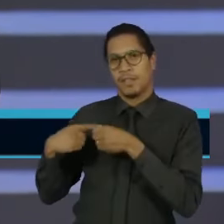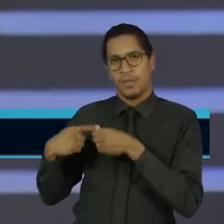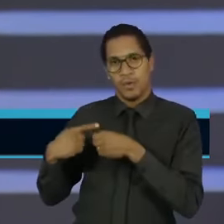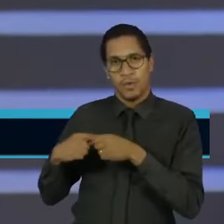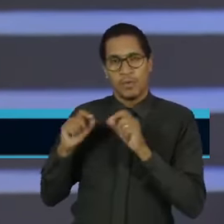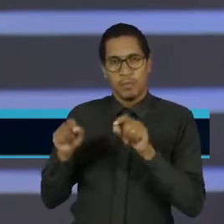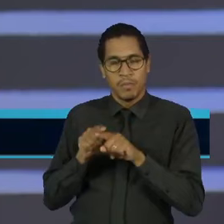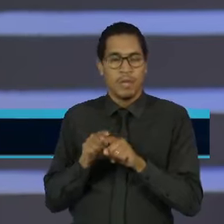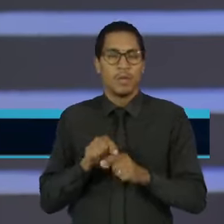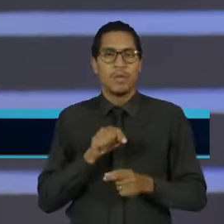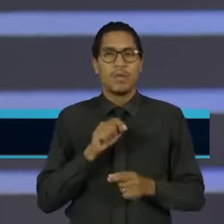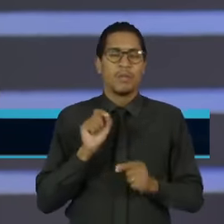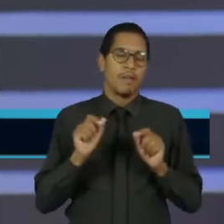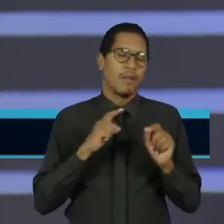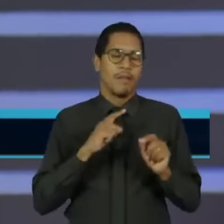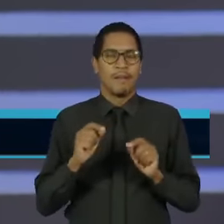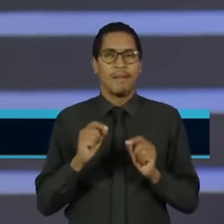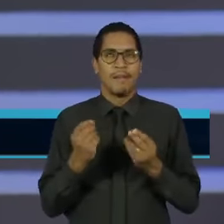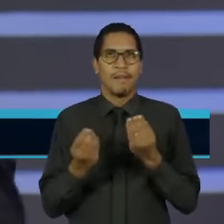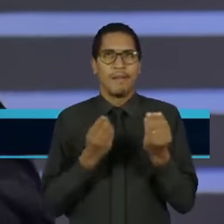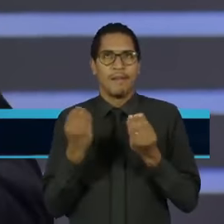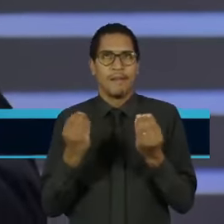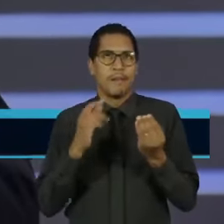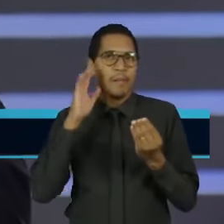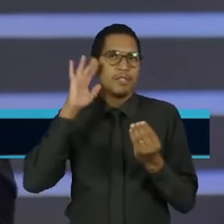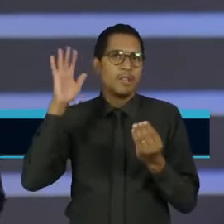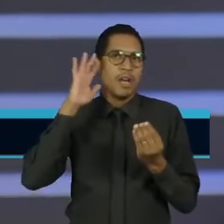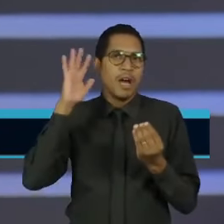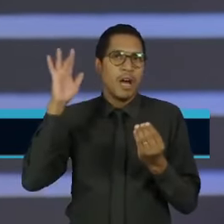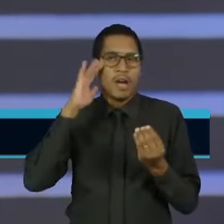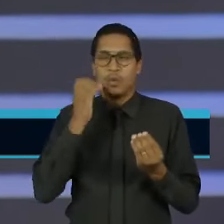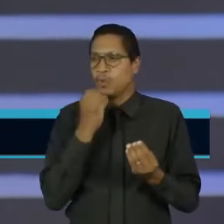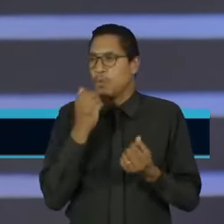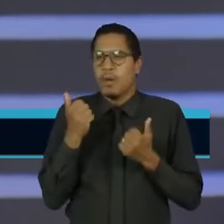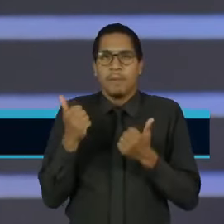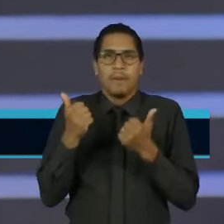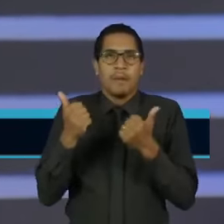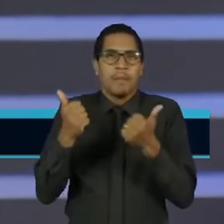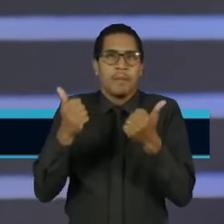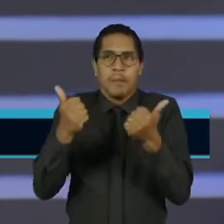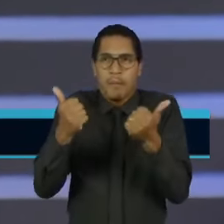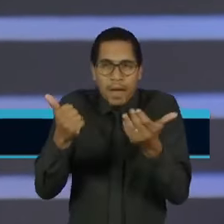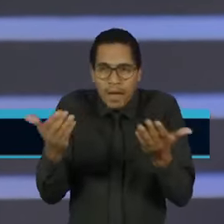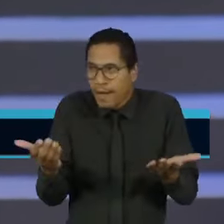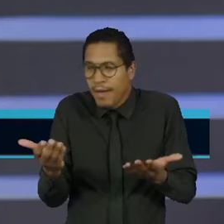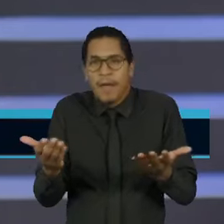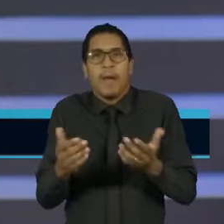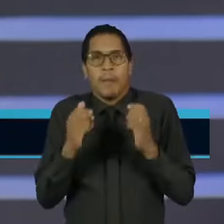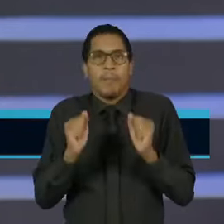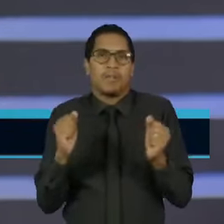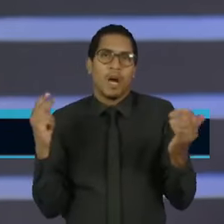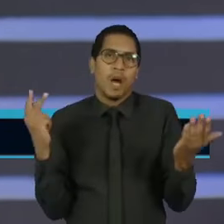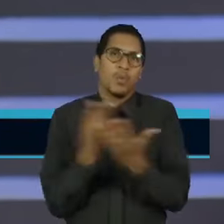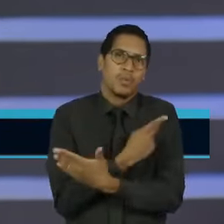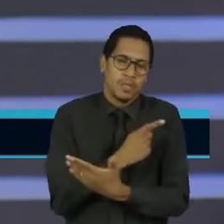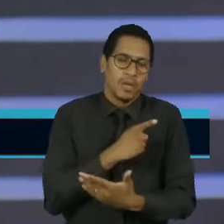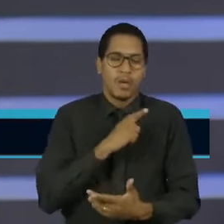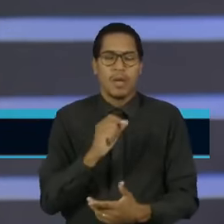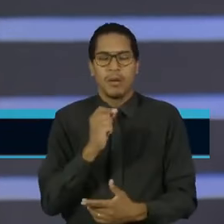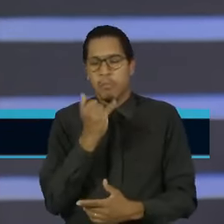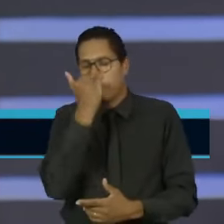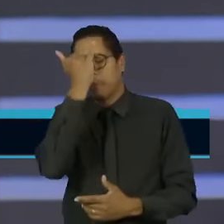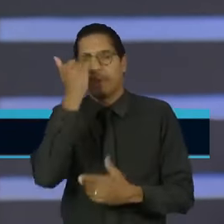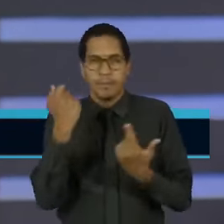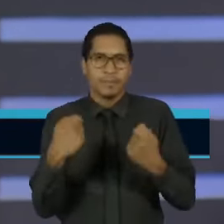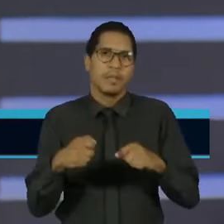pirn lonco né então quando você tá imaginando que você pode chegar e fazer algumas coisas podem até ser necessárias tem que ser